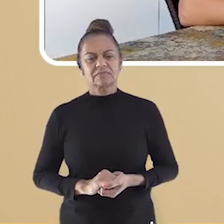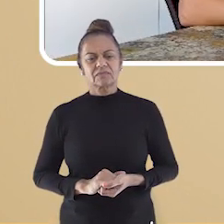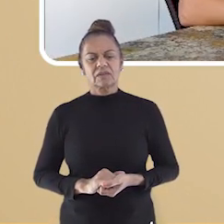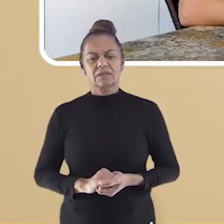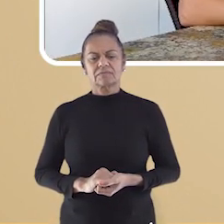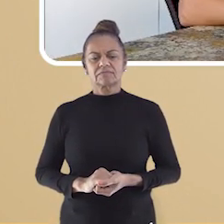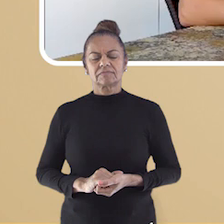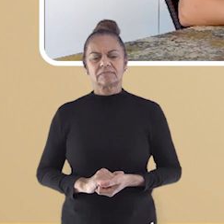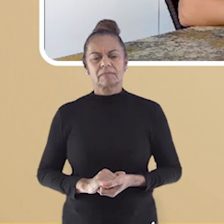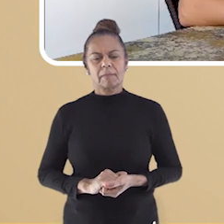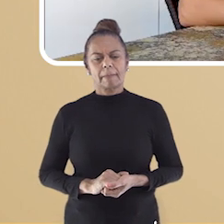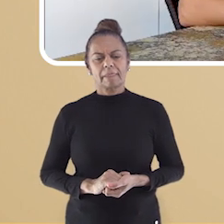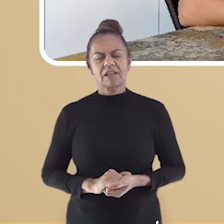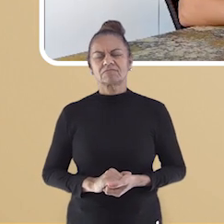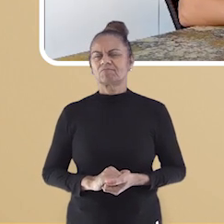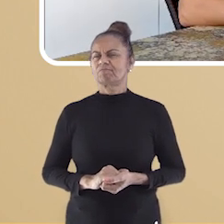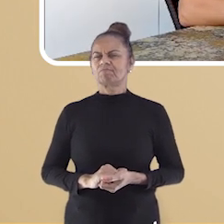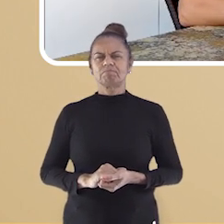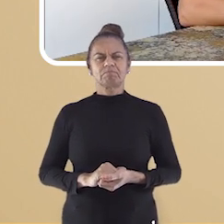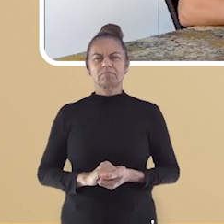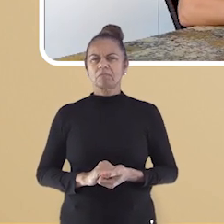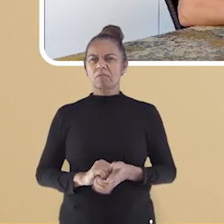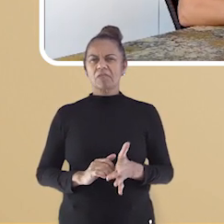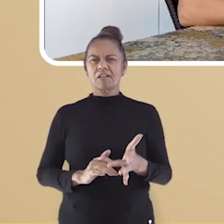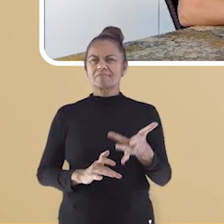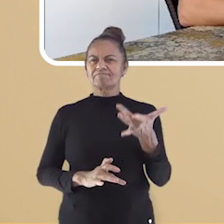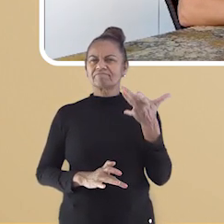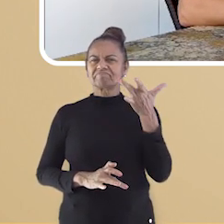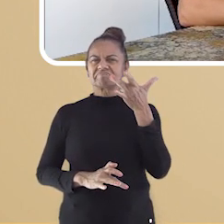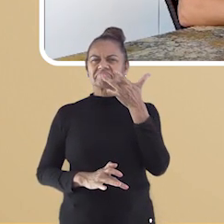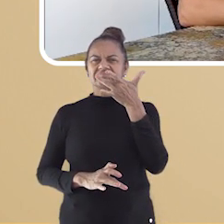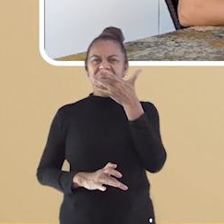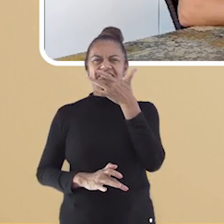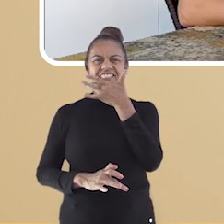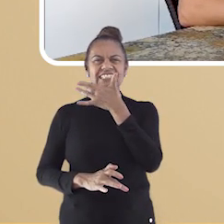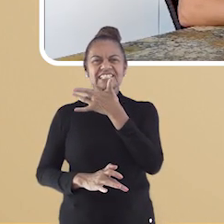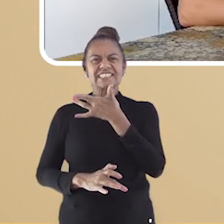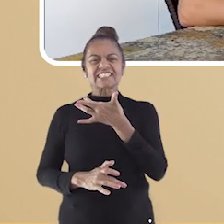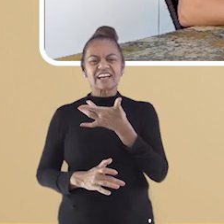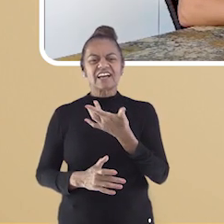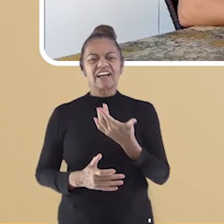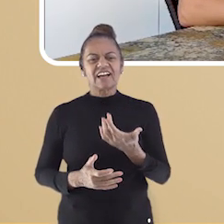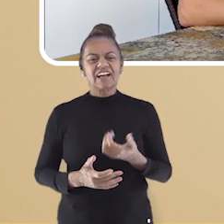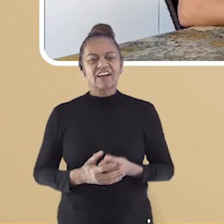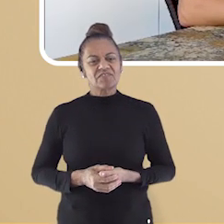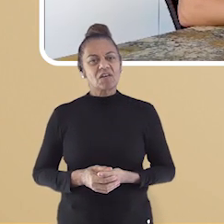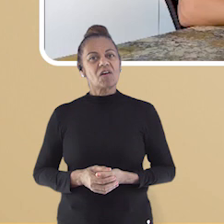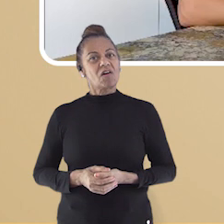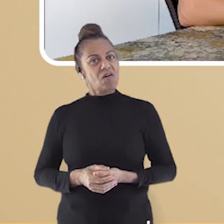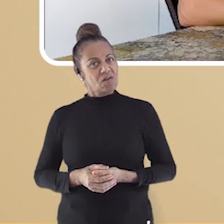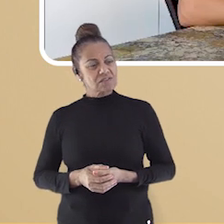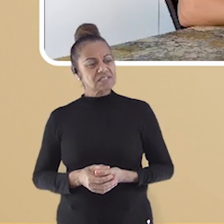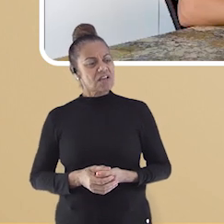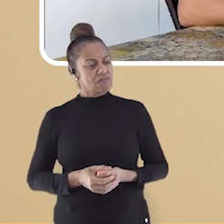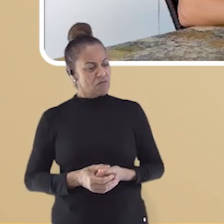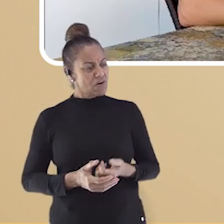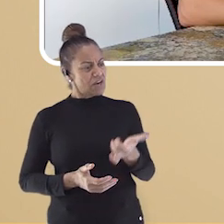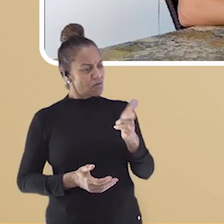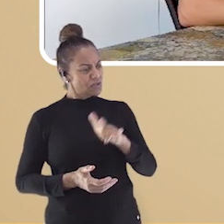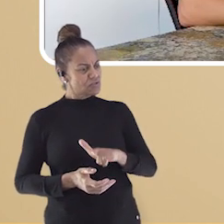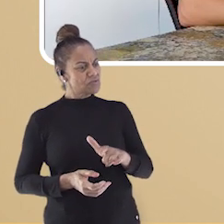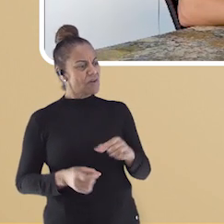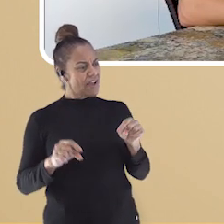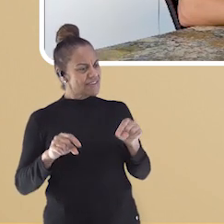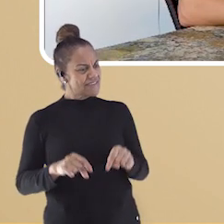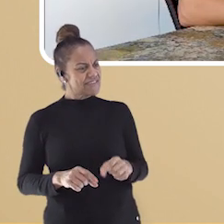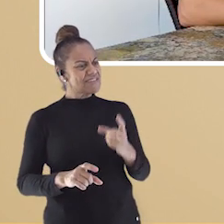Tá uma delícia essa brevidade. Vou querer continuar fazendo esses encontros aqui de receitas, porque tá muito